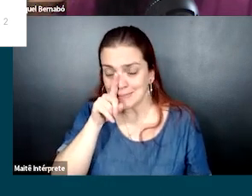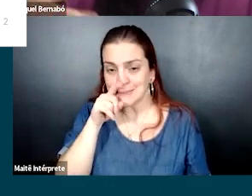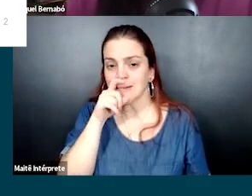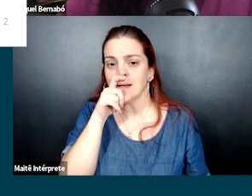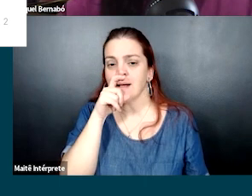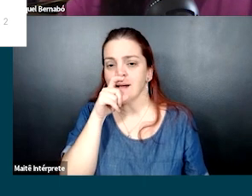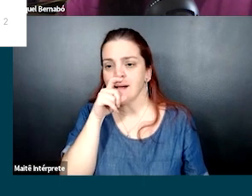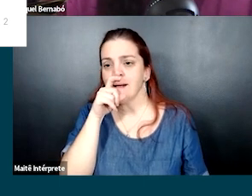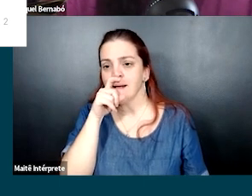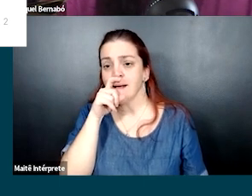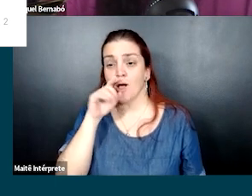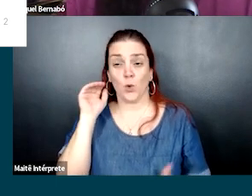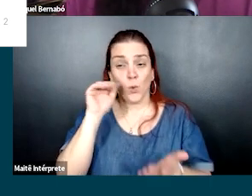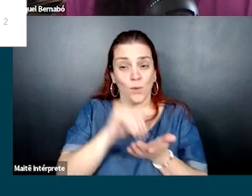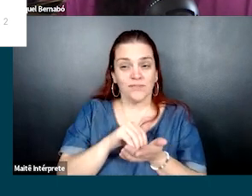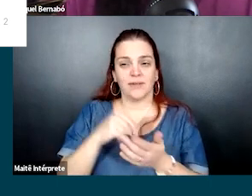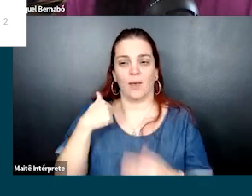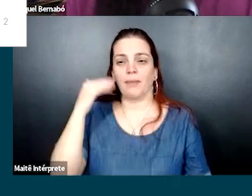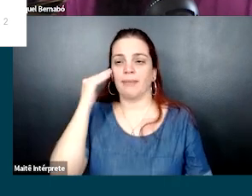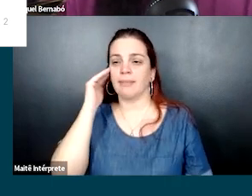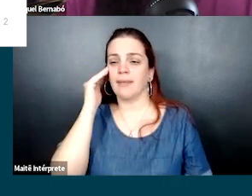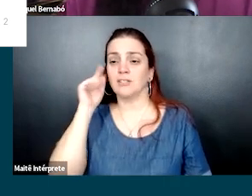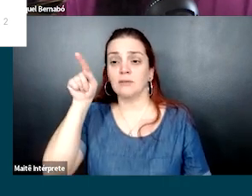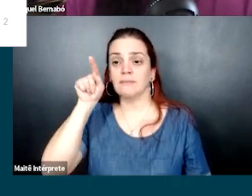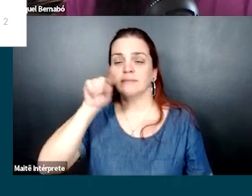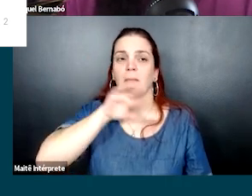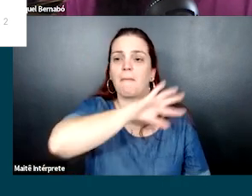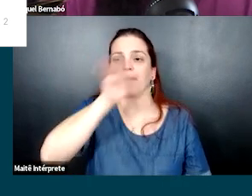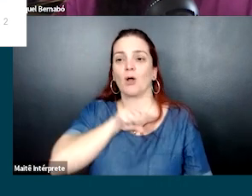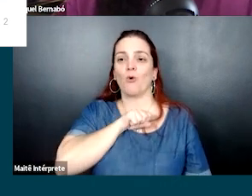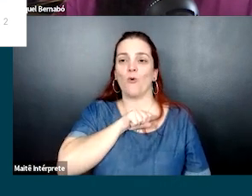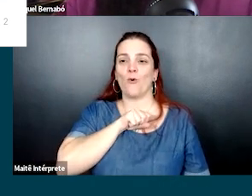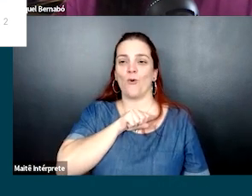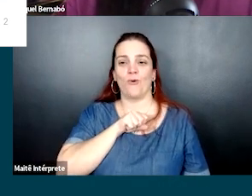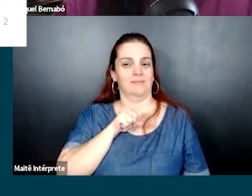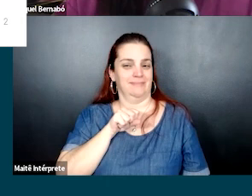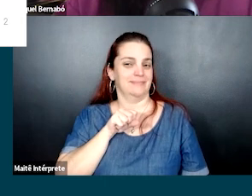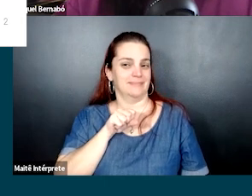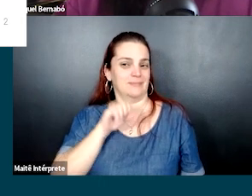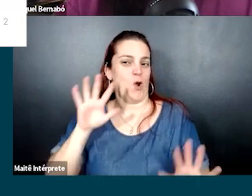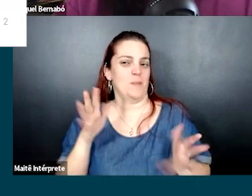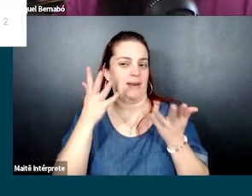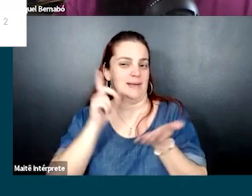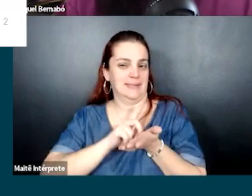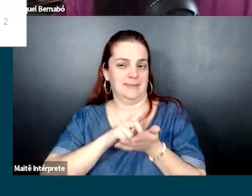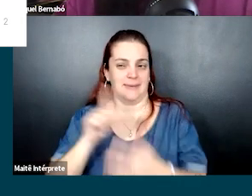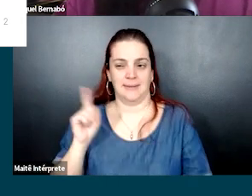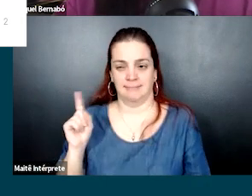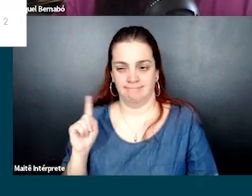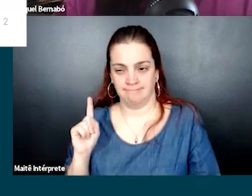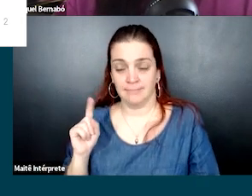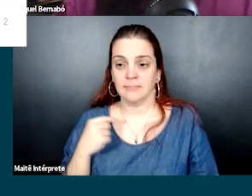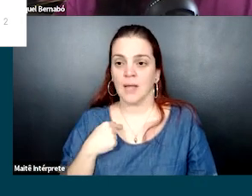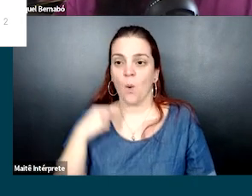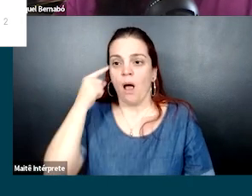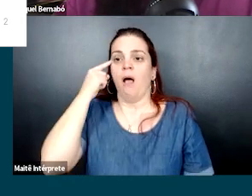gente acreditava. Então era perigoso. E no final eu entendi que não era uma homenagem, né, era mais uma apropriação indevida, propriamente, do que